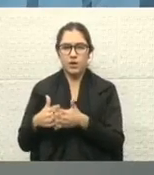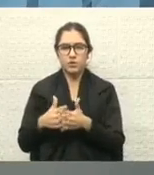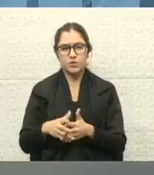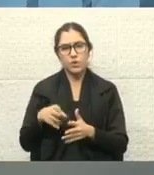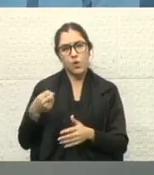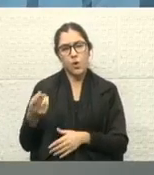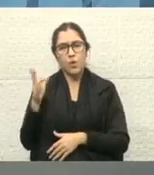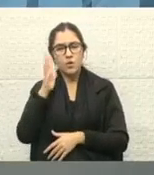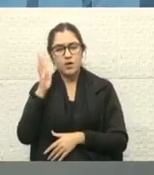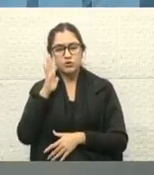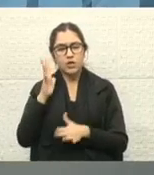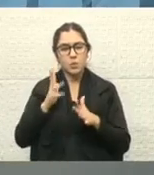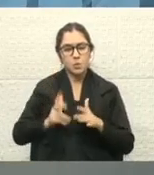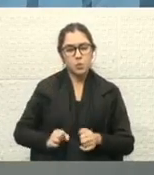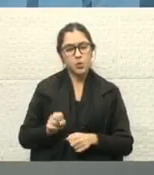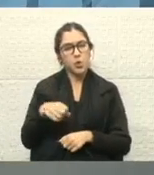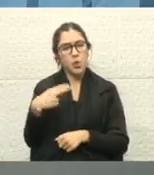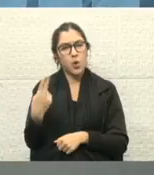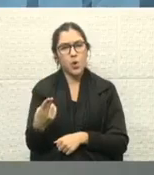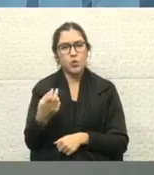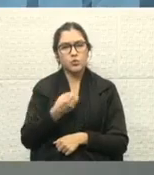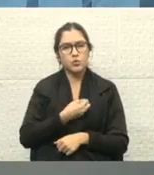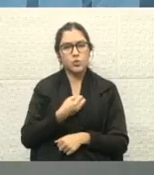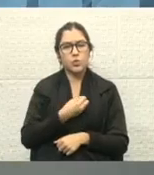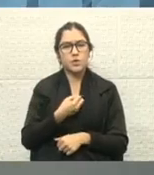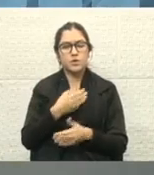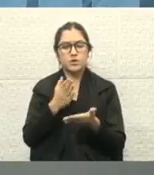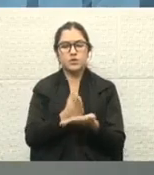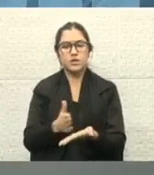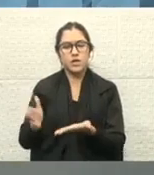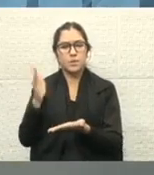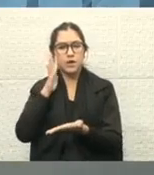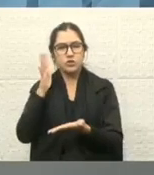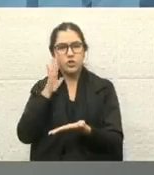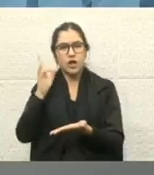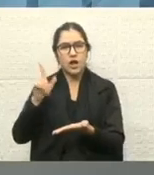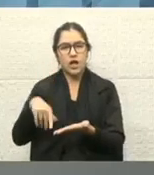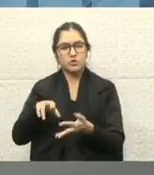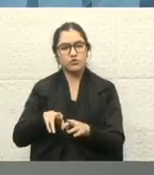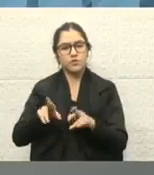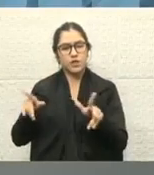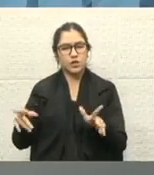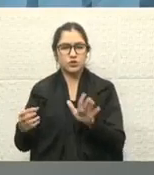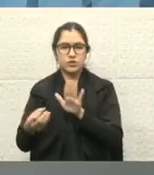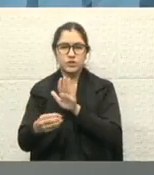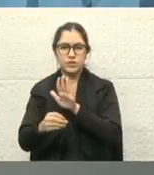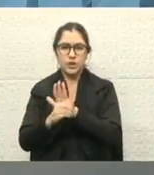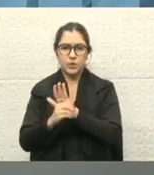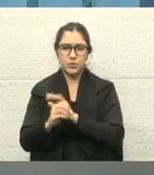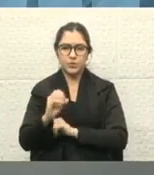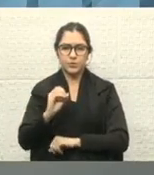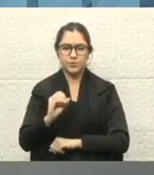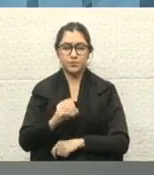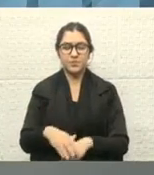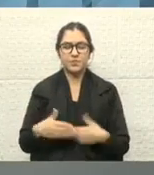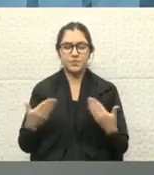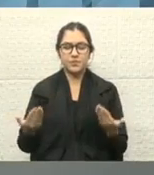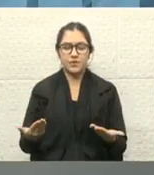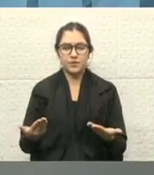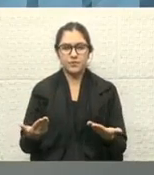ou imaginários puros, ou números em que a parte imaginária é diferente de zero. Então,